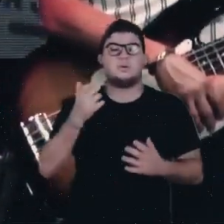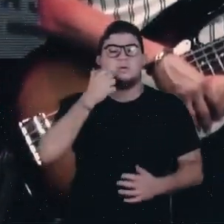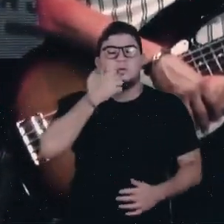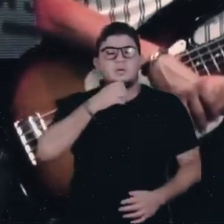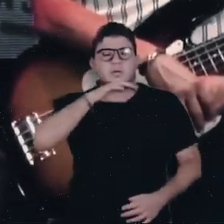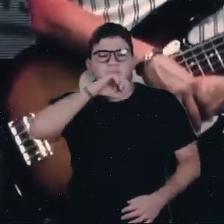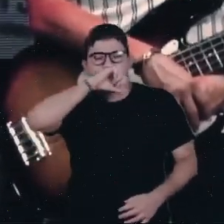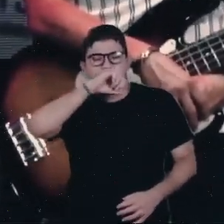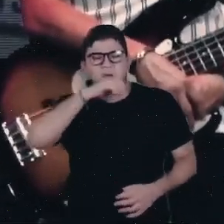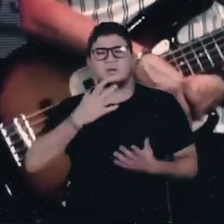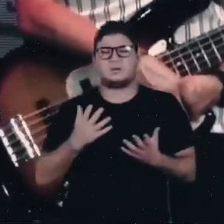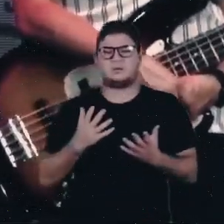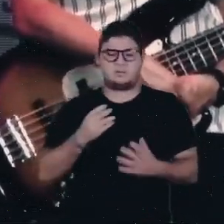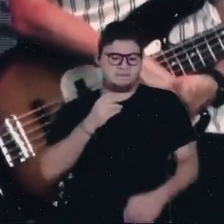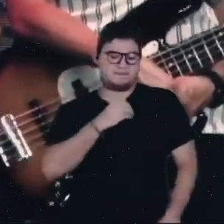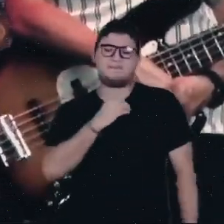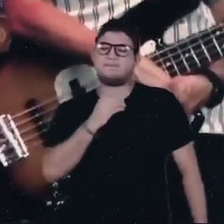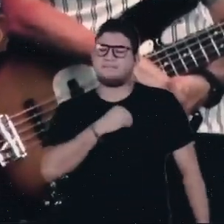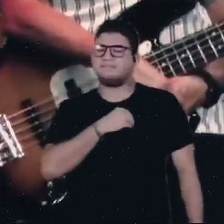Sujo,